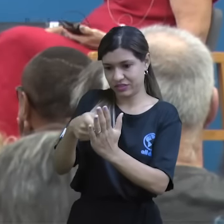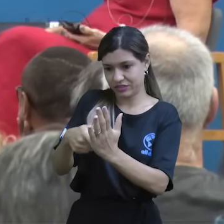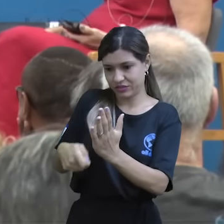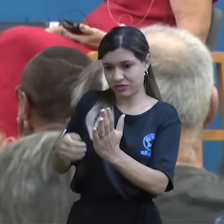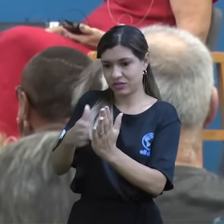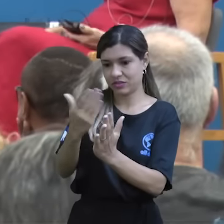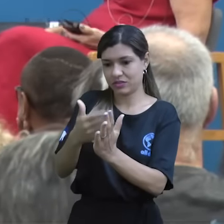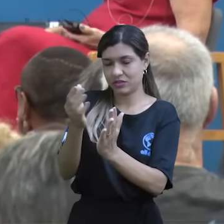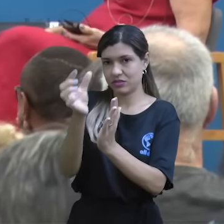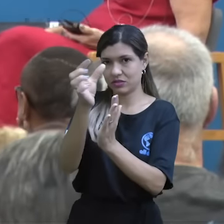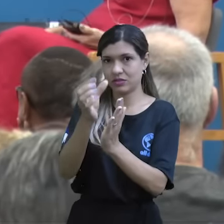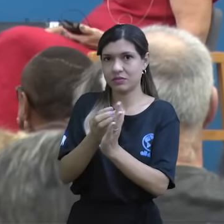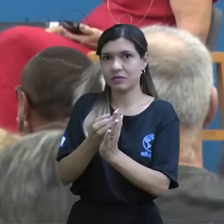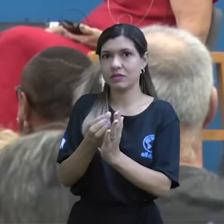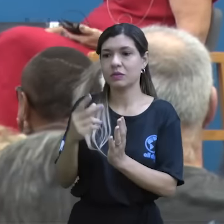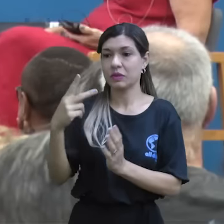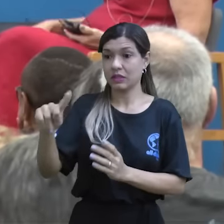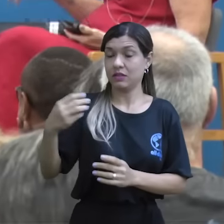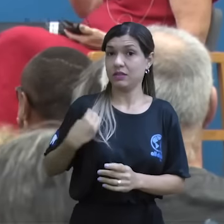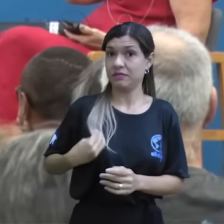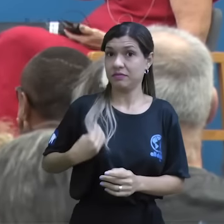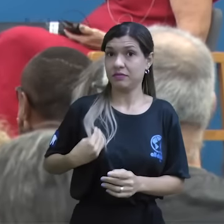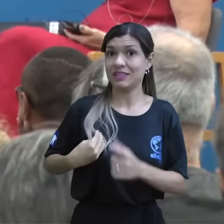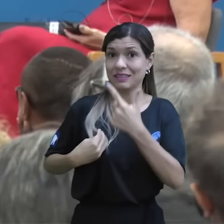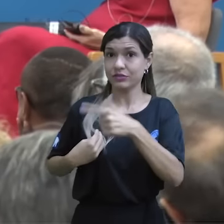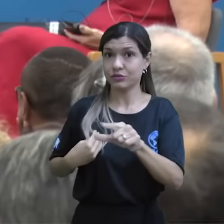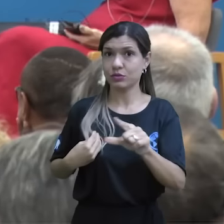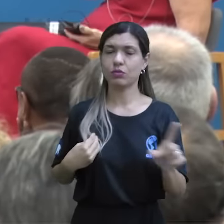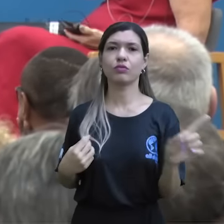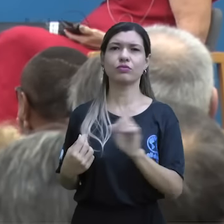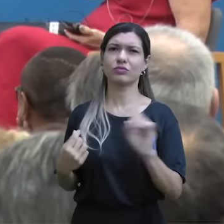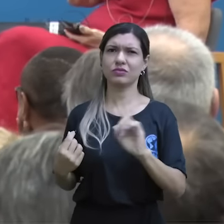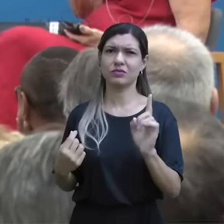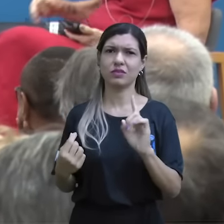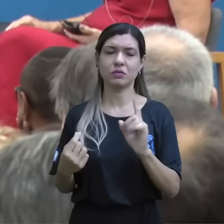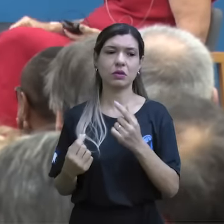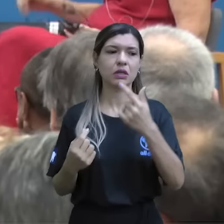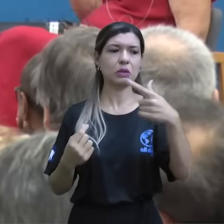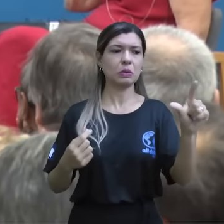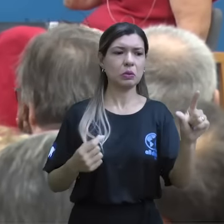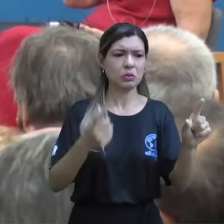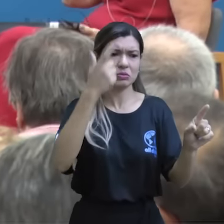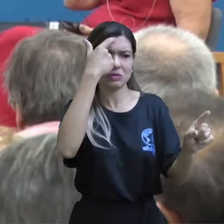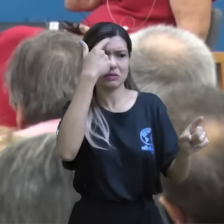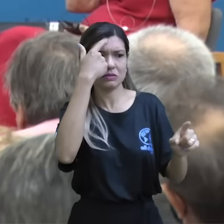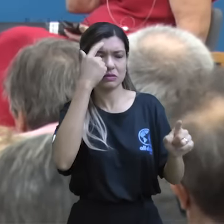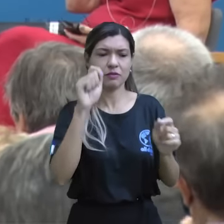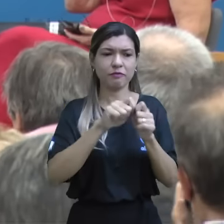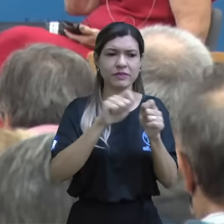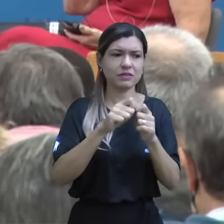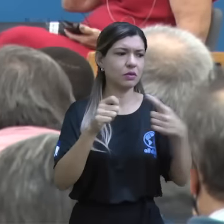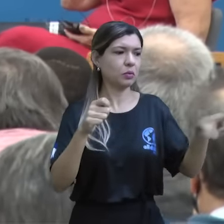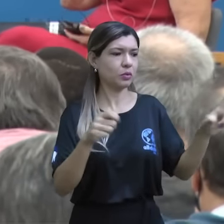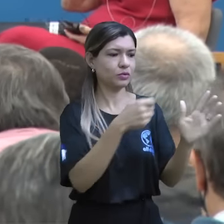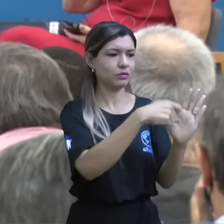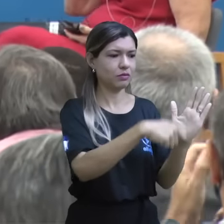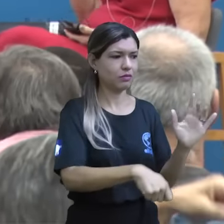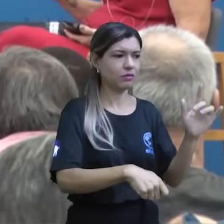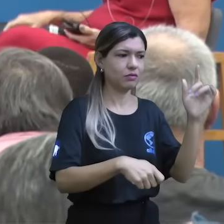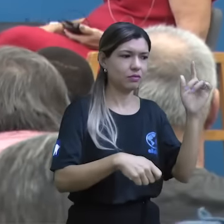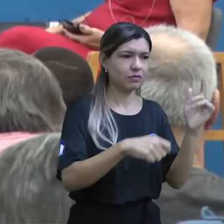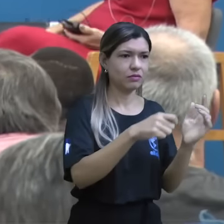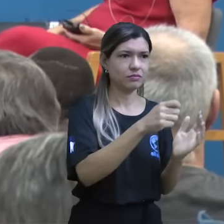o projeto, não fez. E aí eu fui pressionada, e eu e a Heloísa fizemos Brasil uma biografia. Se vocês forem notar, Brasil uma biografia